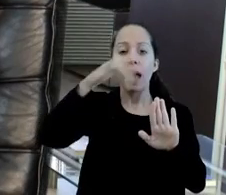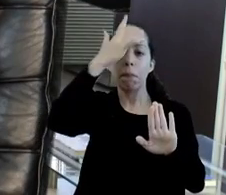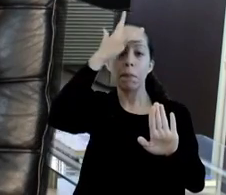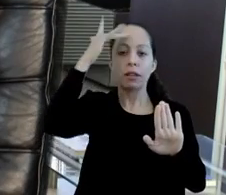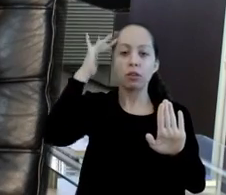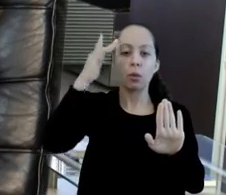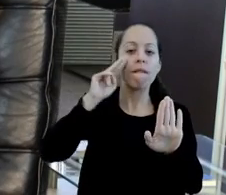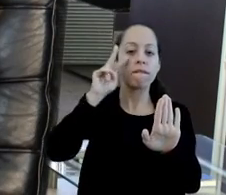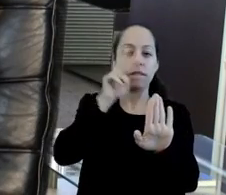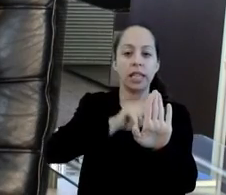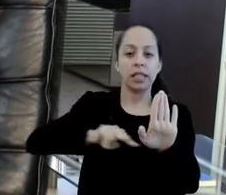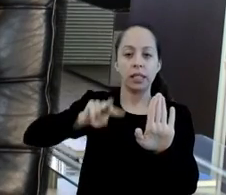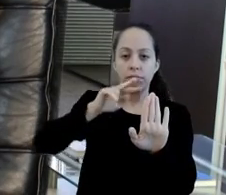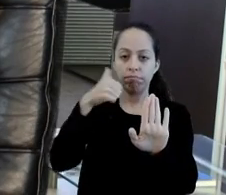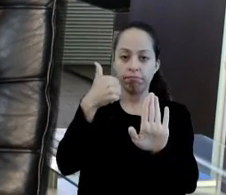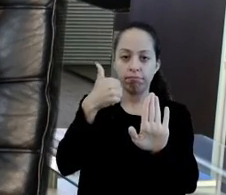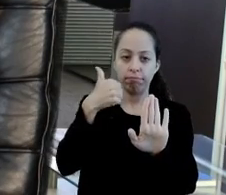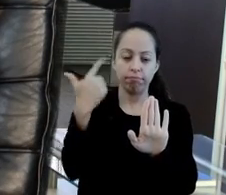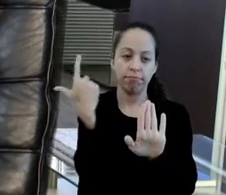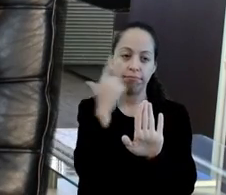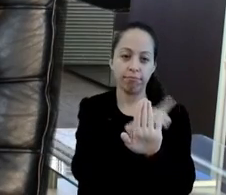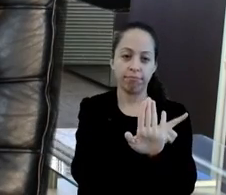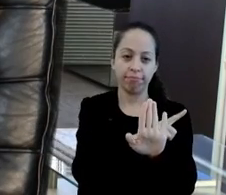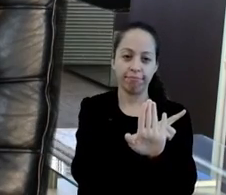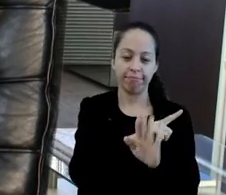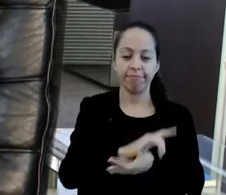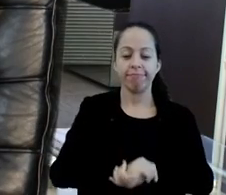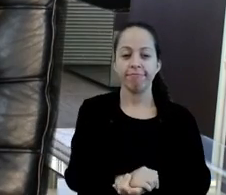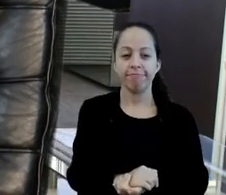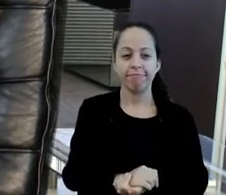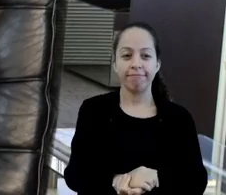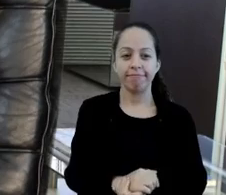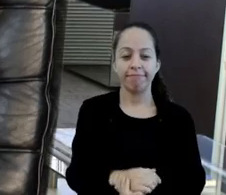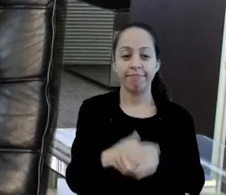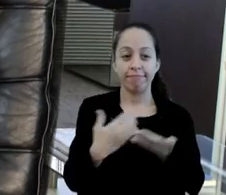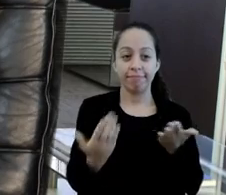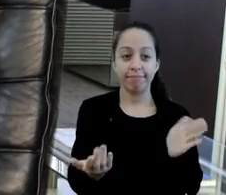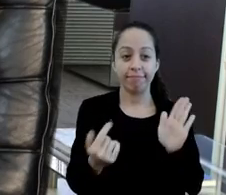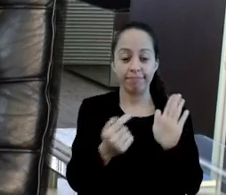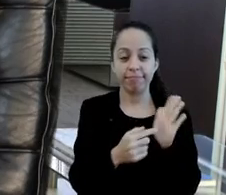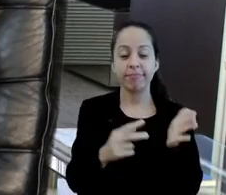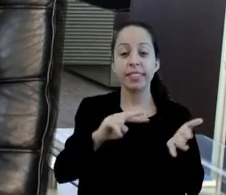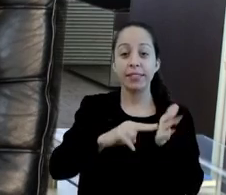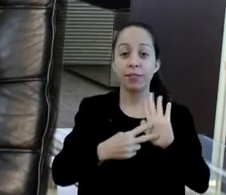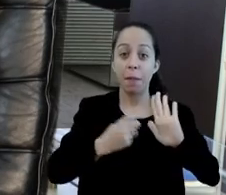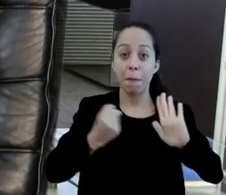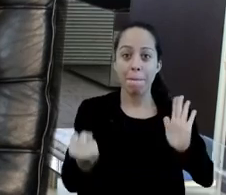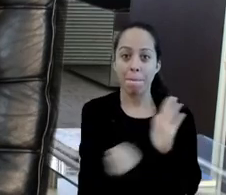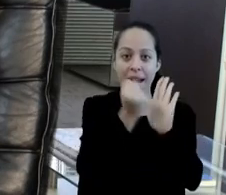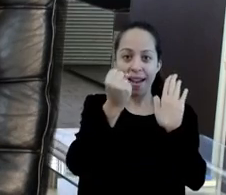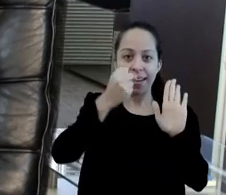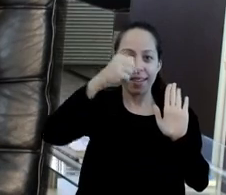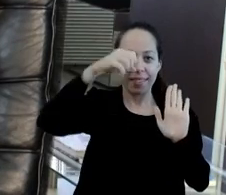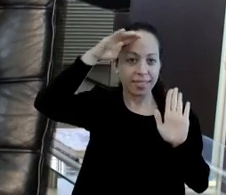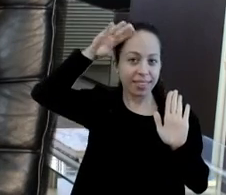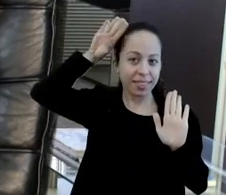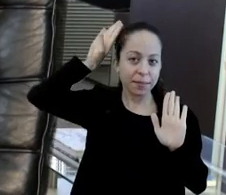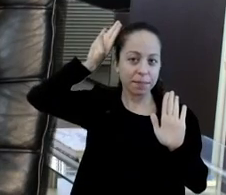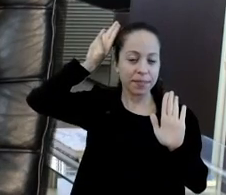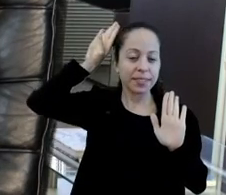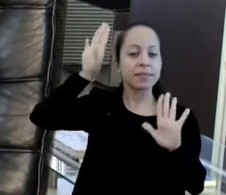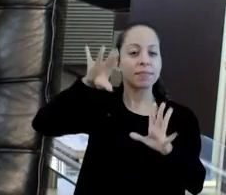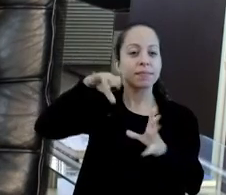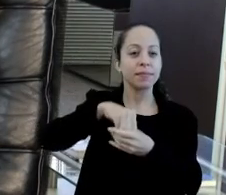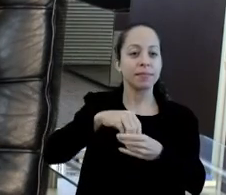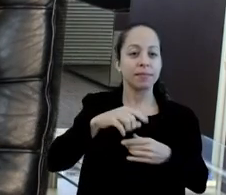videntes ou enxergantes, né? Então, esta é a logo da nossa academia nesse